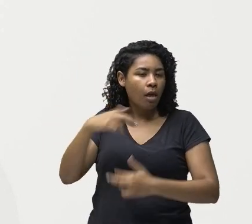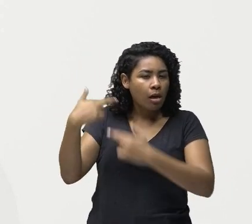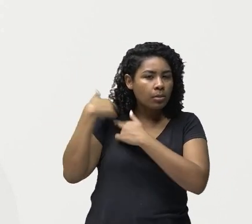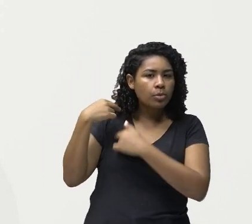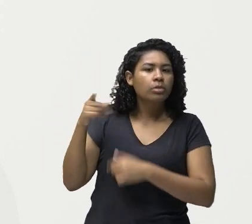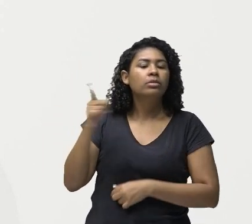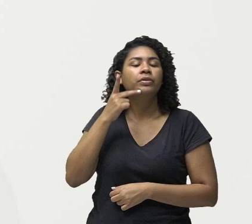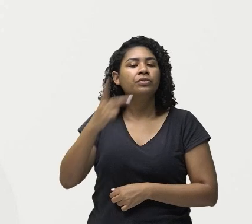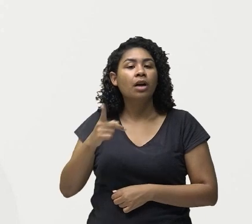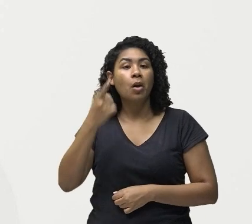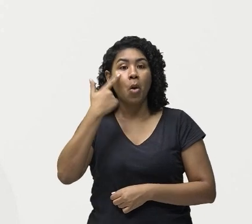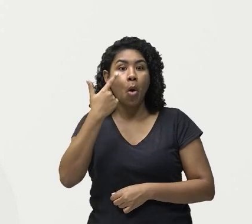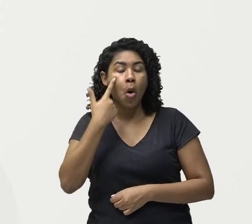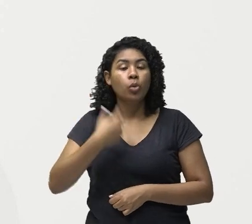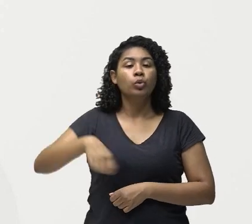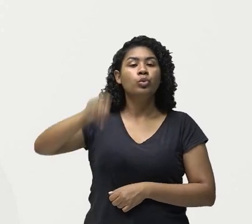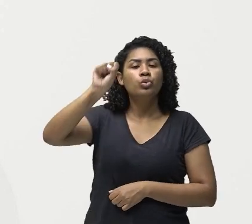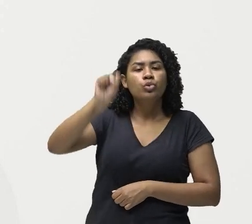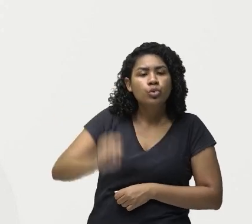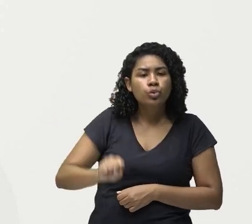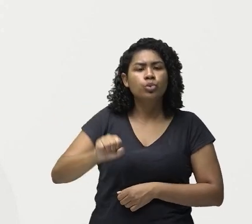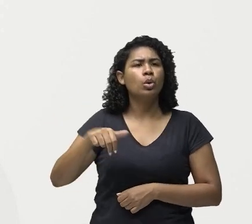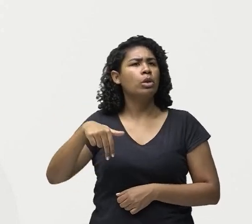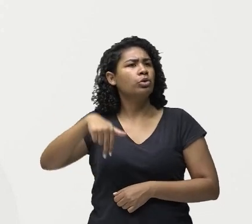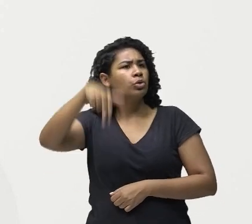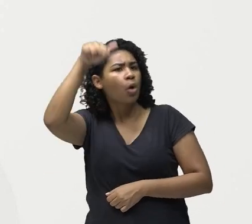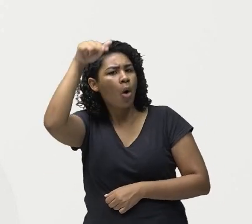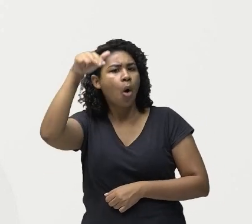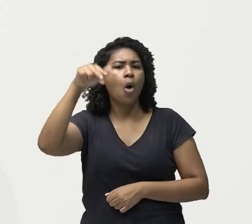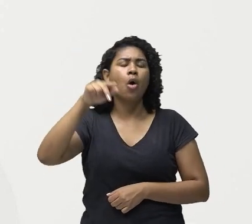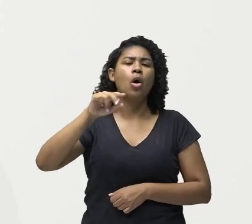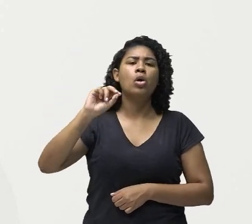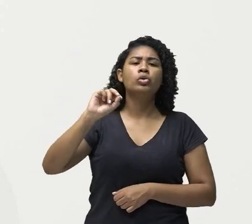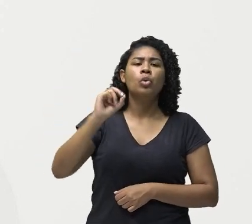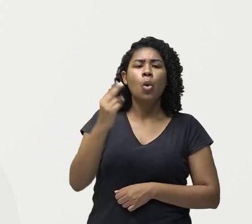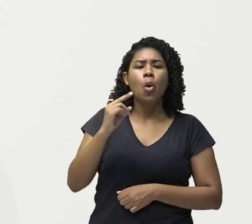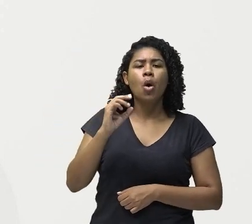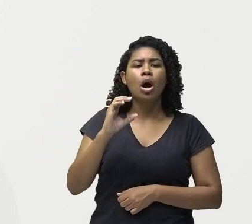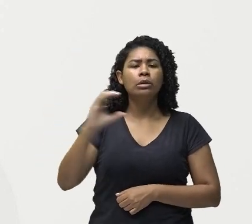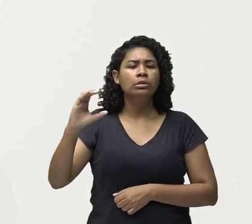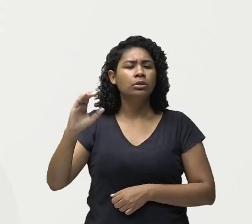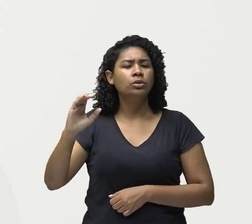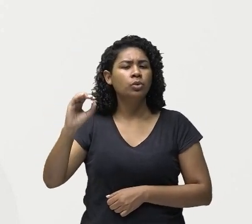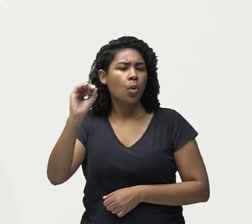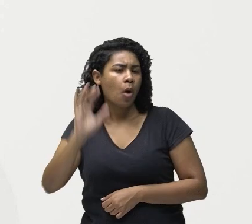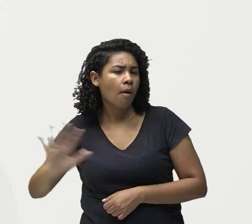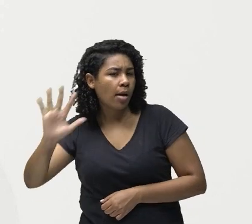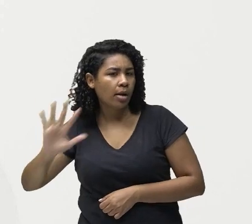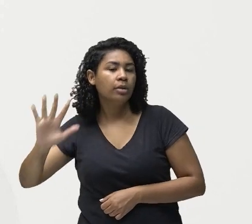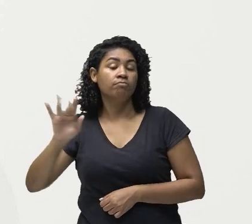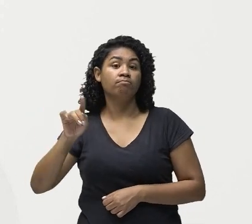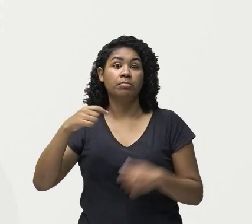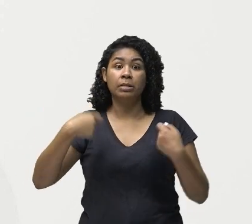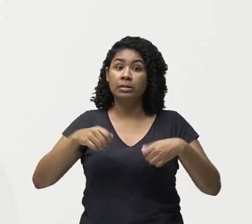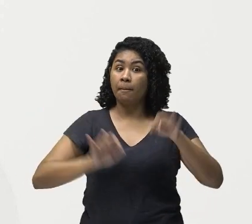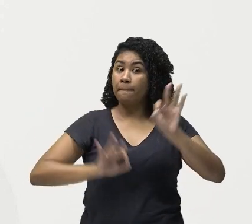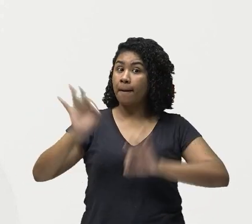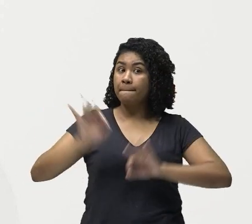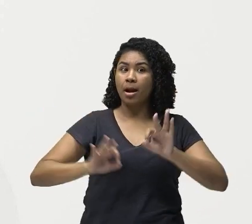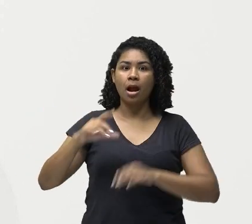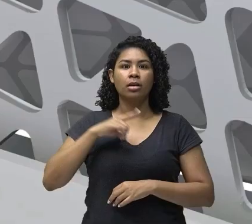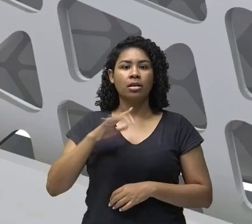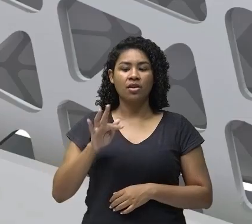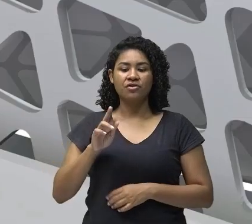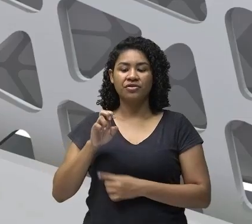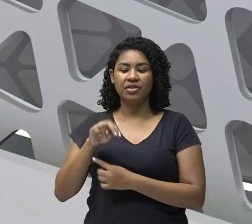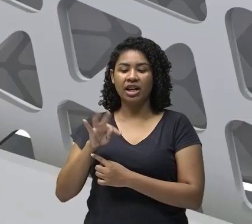estados do sul, nos estados do norte ou nos estados do centro-oeste, se preparem aí para uma frente fria,